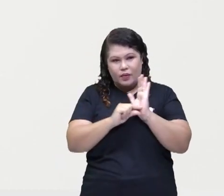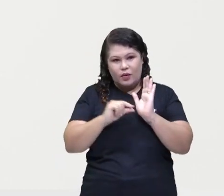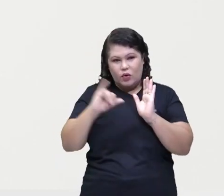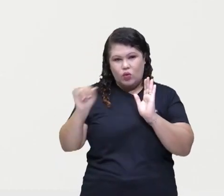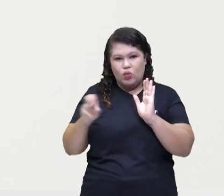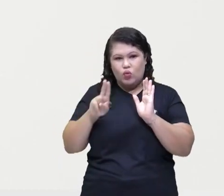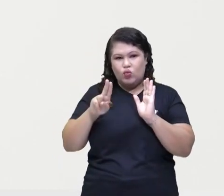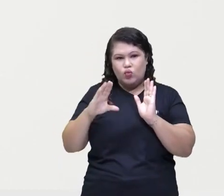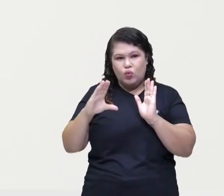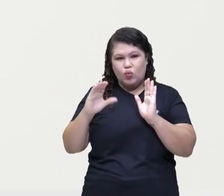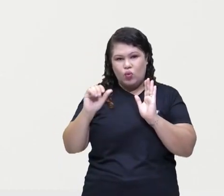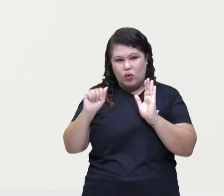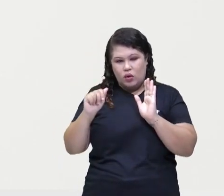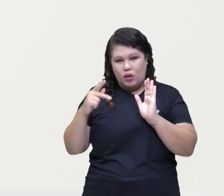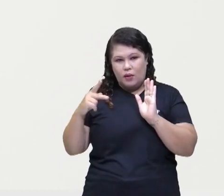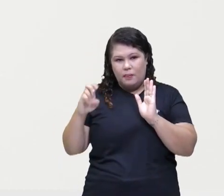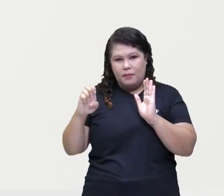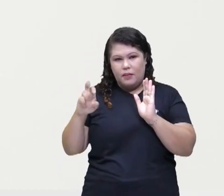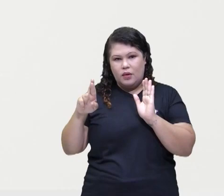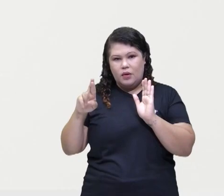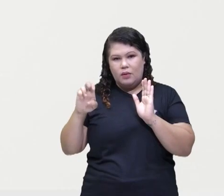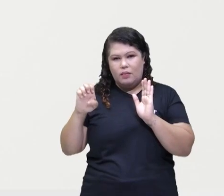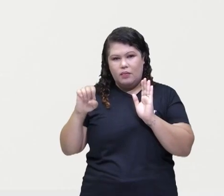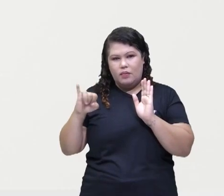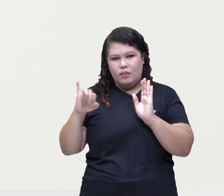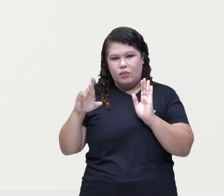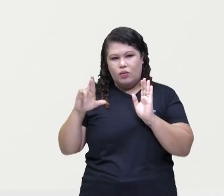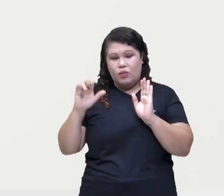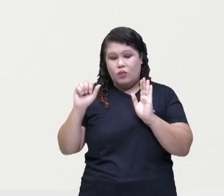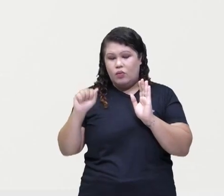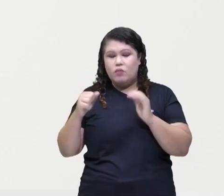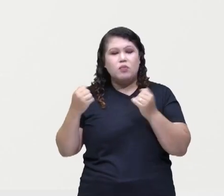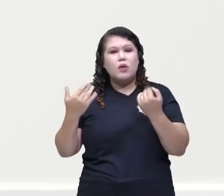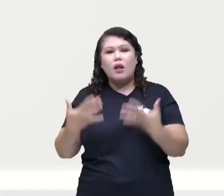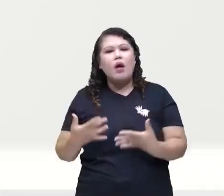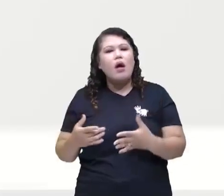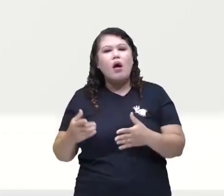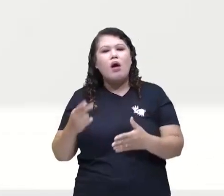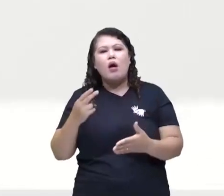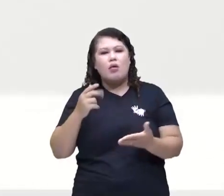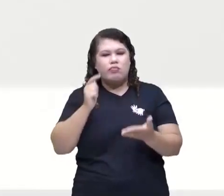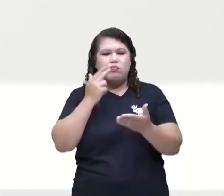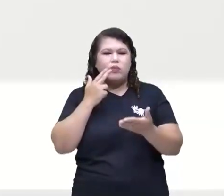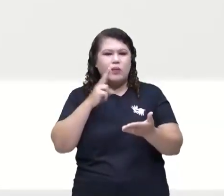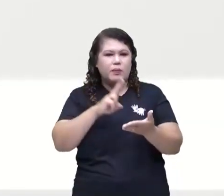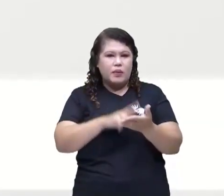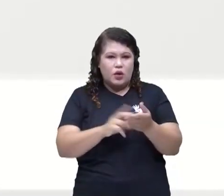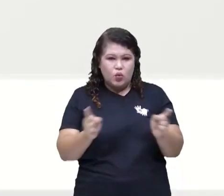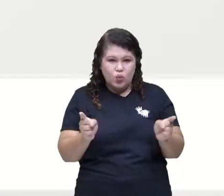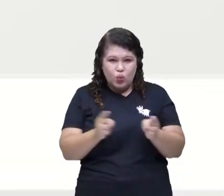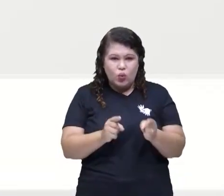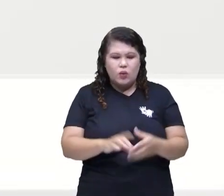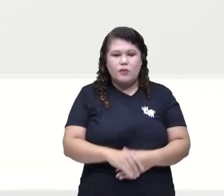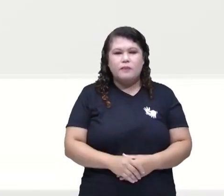Juca Pereira. Deixa eu explicar para vocês direitinho sobre esse bilhete. Vamos lá.